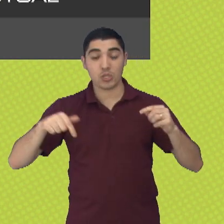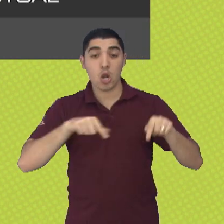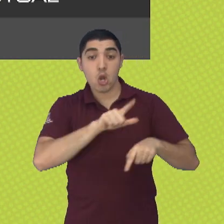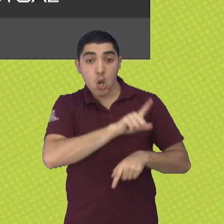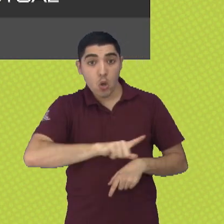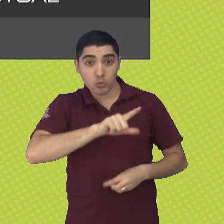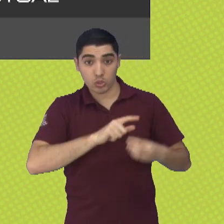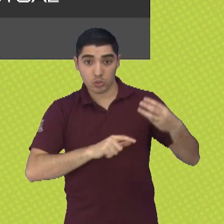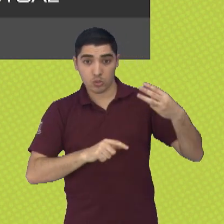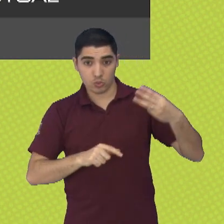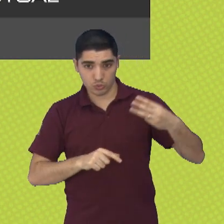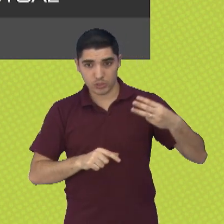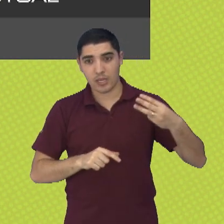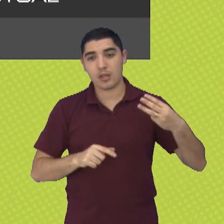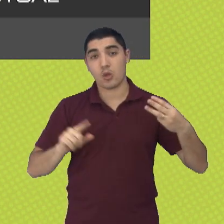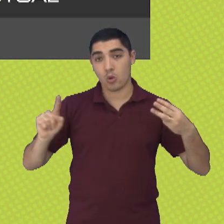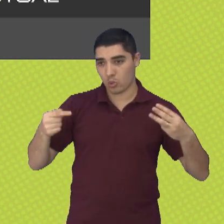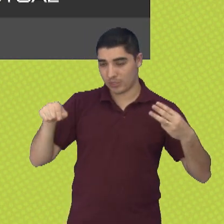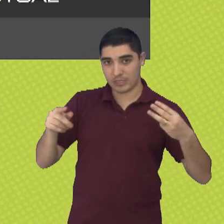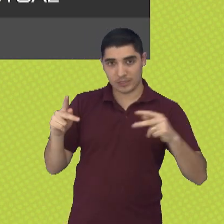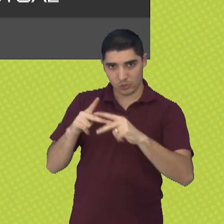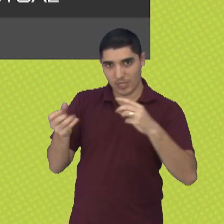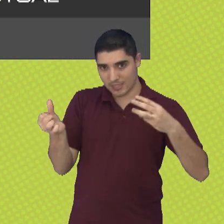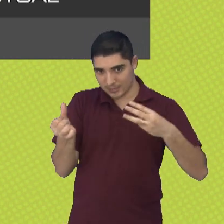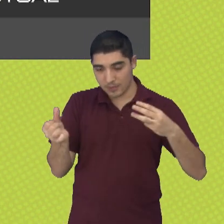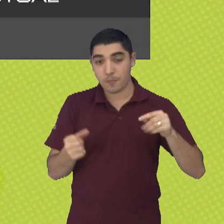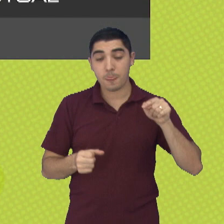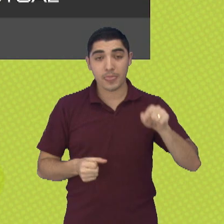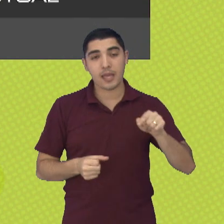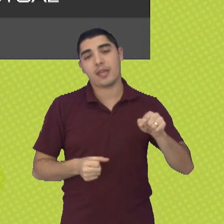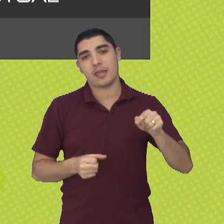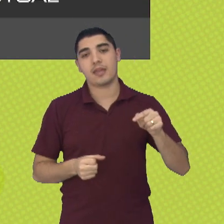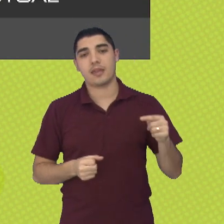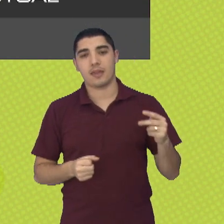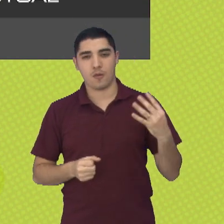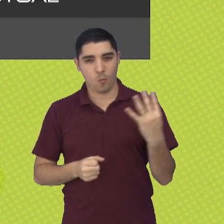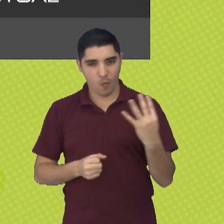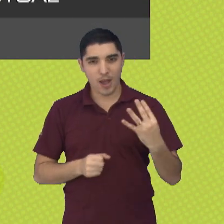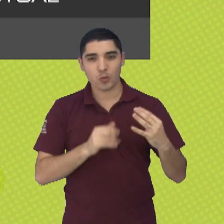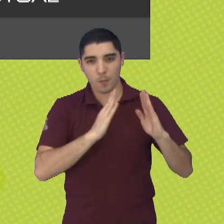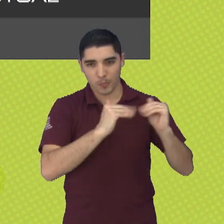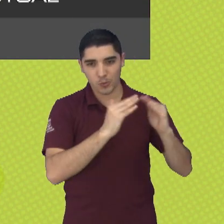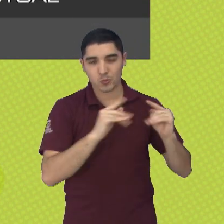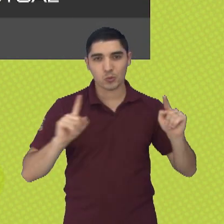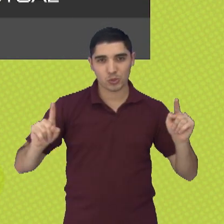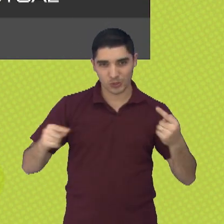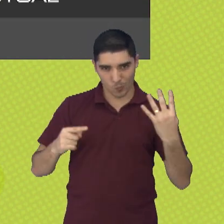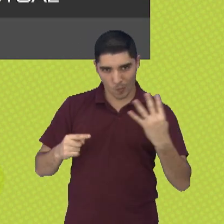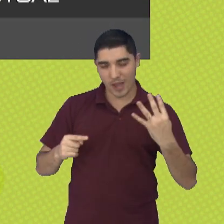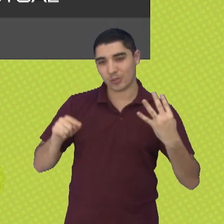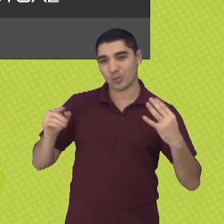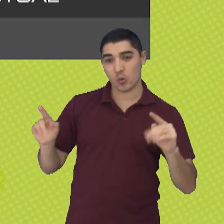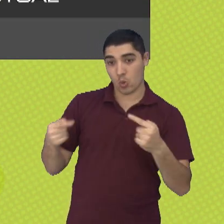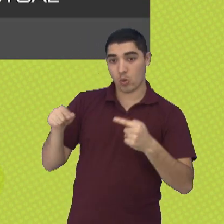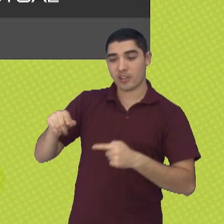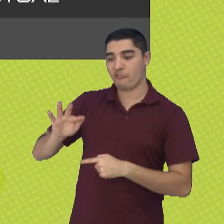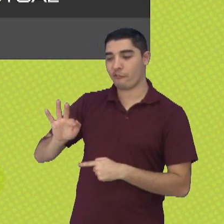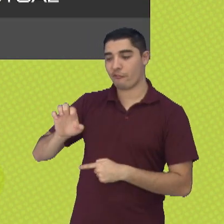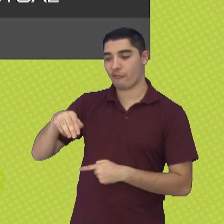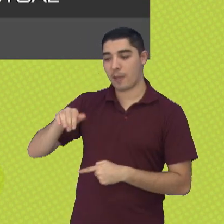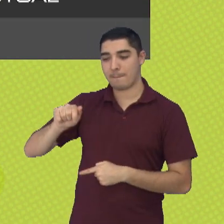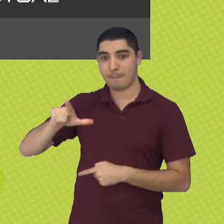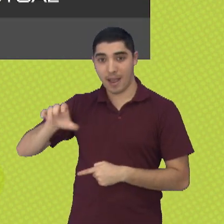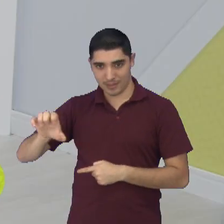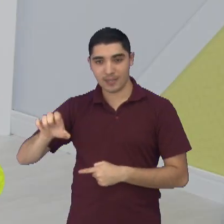colocado contra o sexto, São José. E o Brusque contra a equipe do Female de Santa Catarina. Lembrando que todas as equipes à esquerda, Taboão,